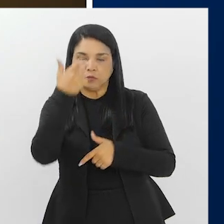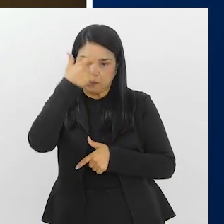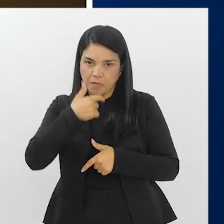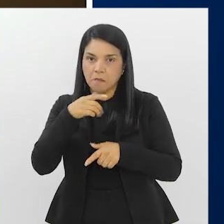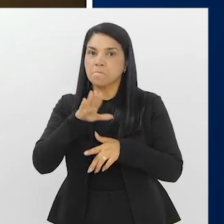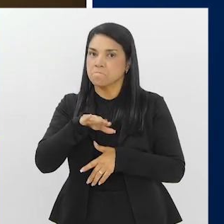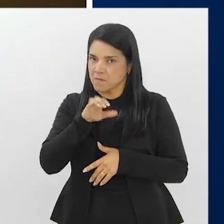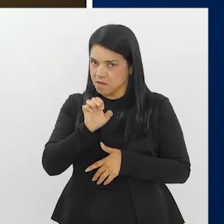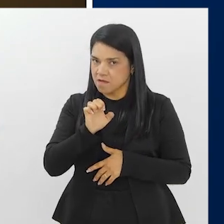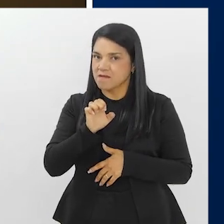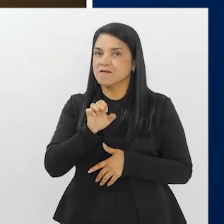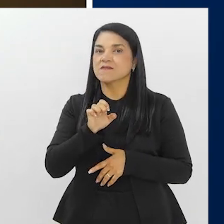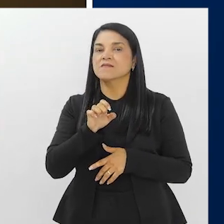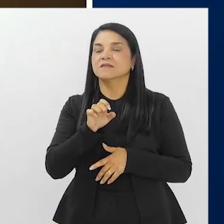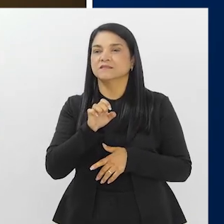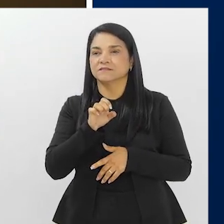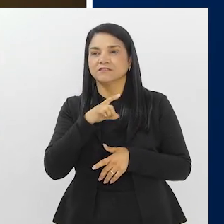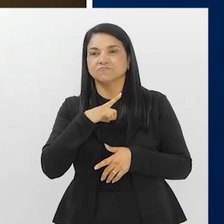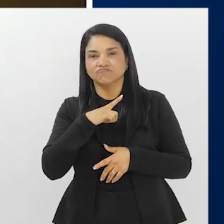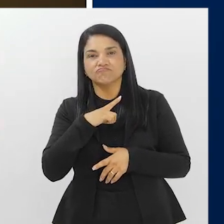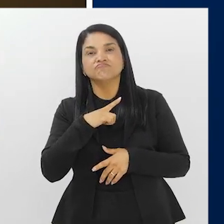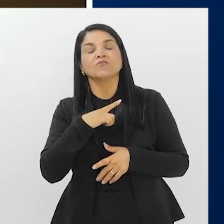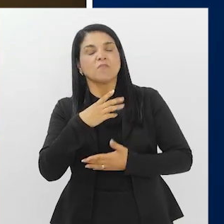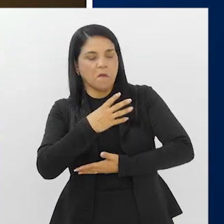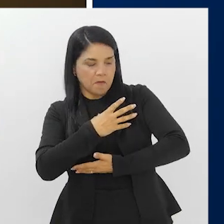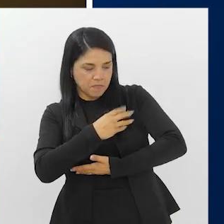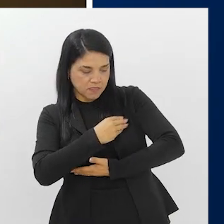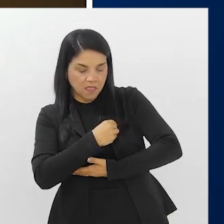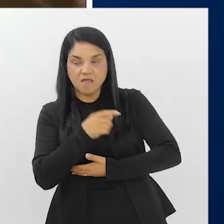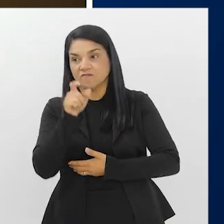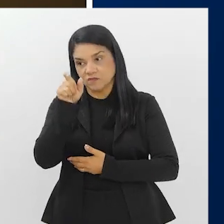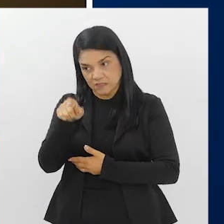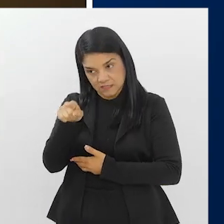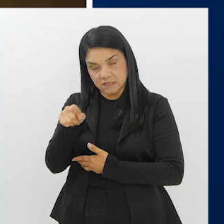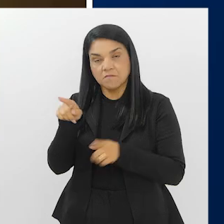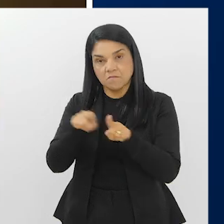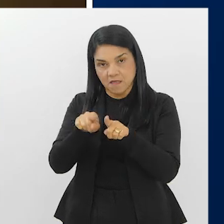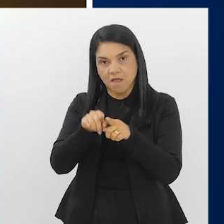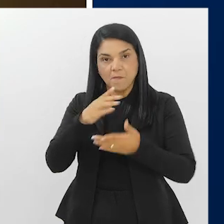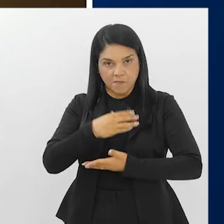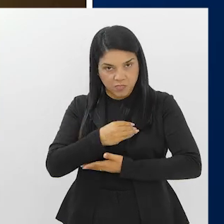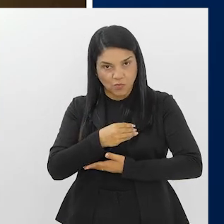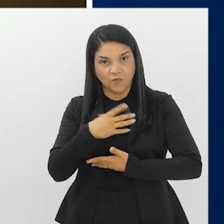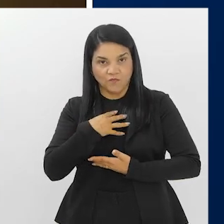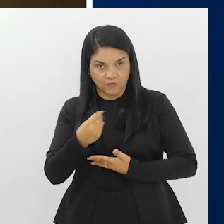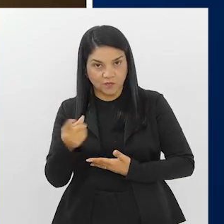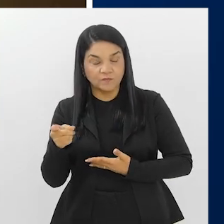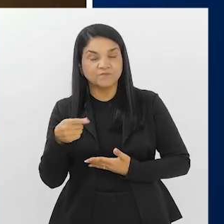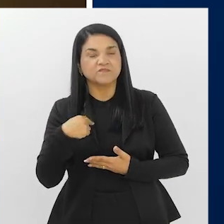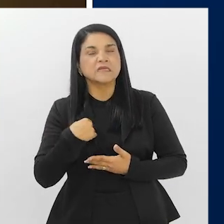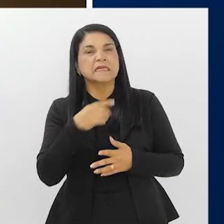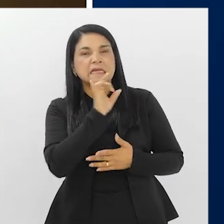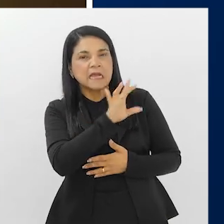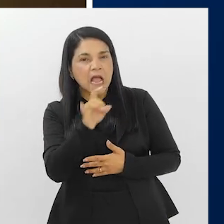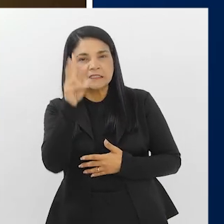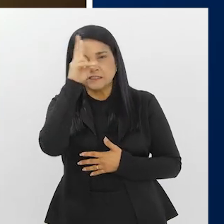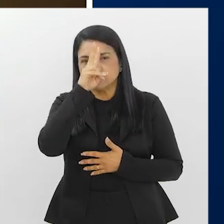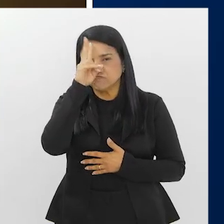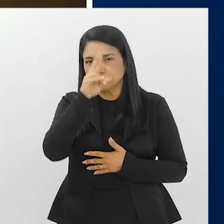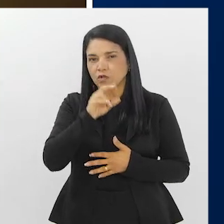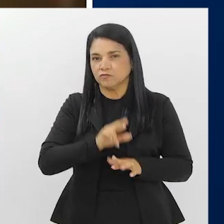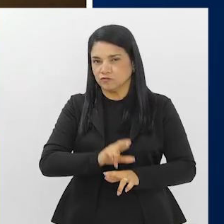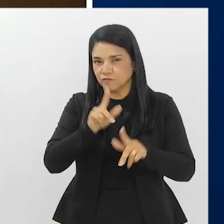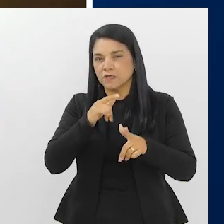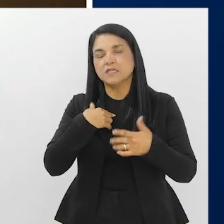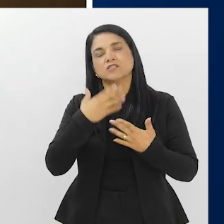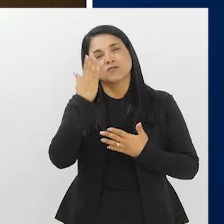mãe, né? Você citou seu exemplo também, né? Você é mãe, você amamentou. Cada pessoa, assim, vai ter ou conhece uma história